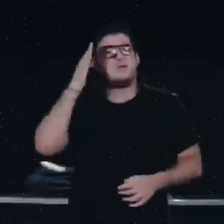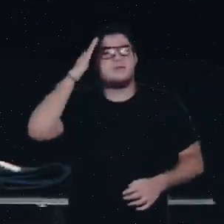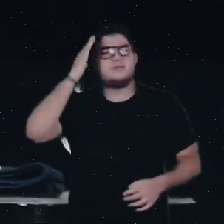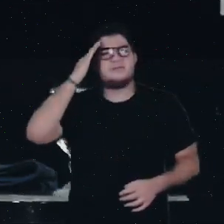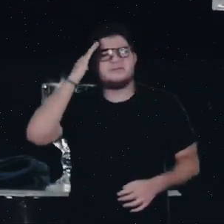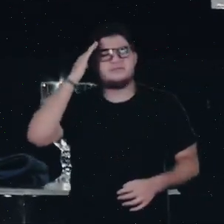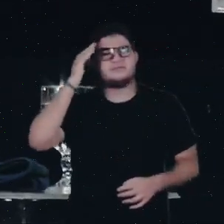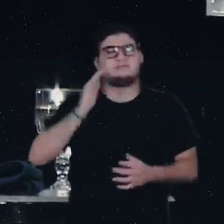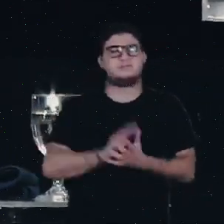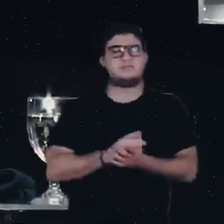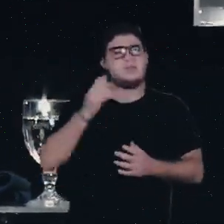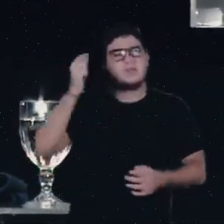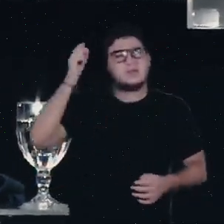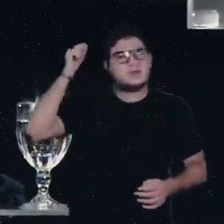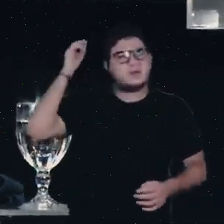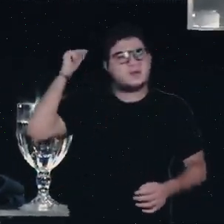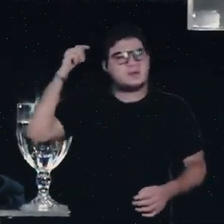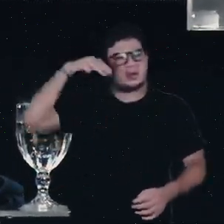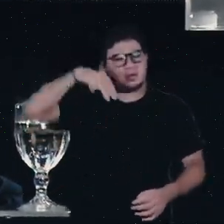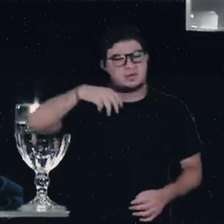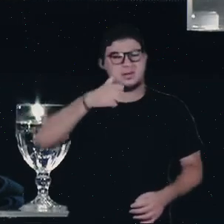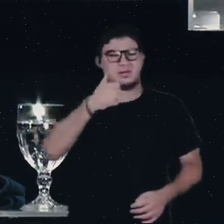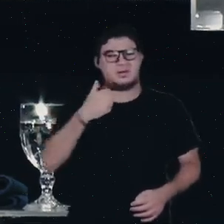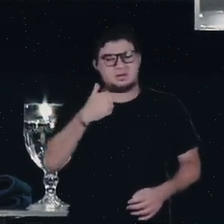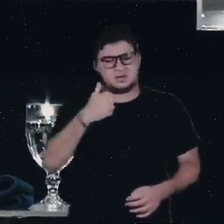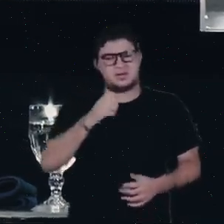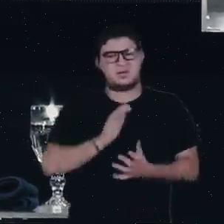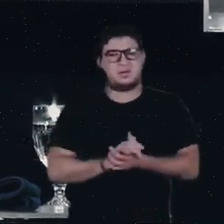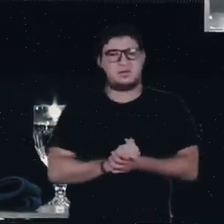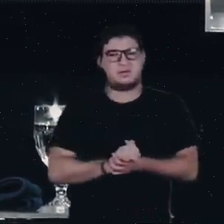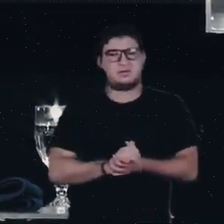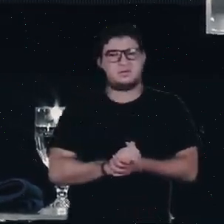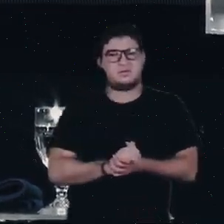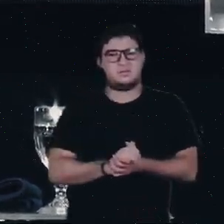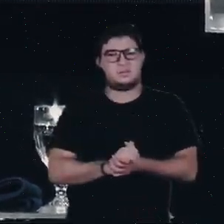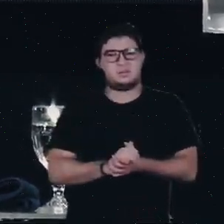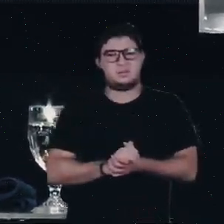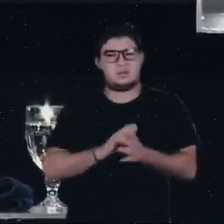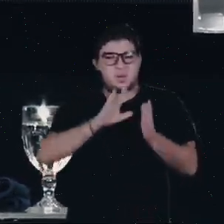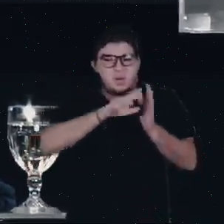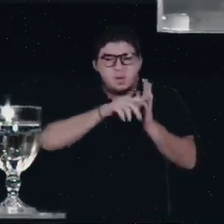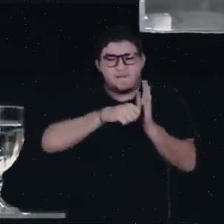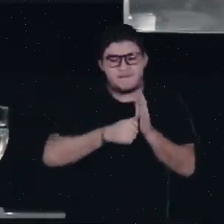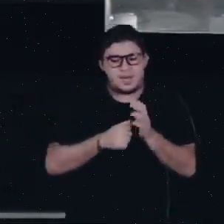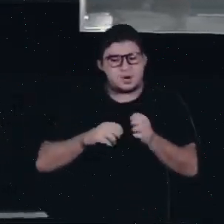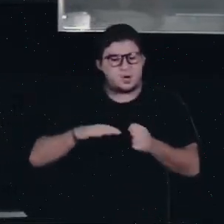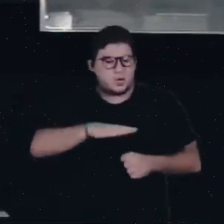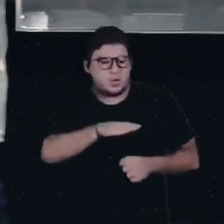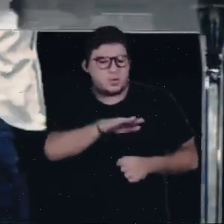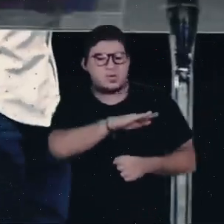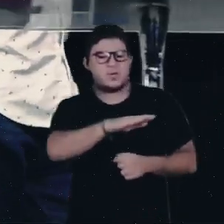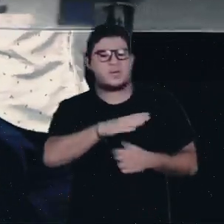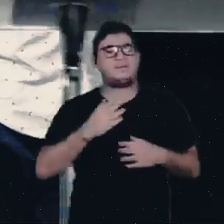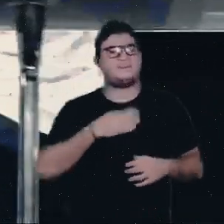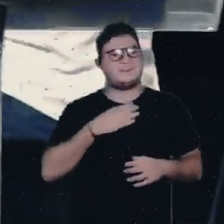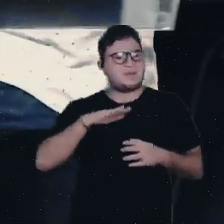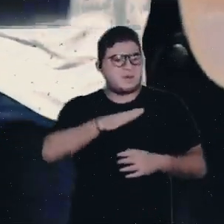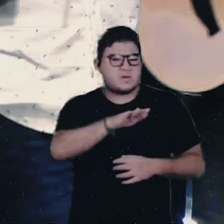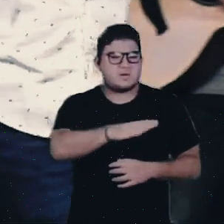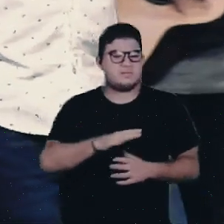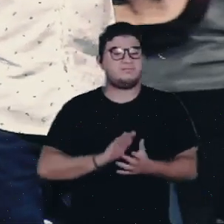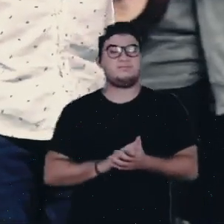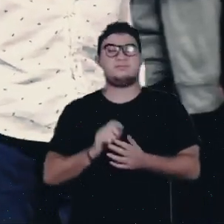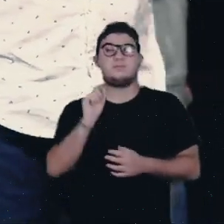uma vez lá em Maranguape, aqui em Paulista, roubaram o meu carro. O meu carro. E sabe como